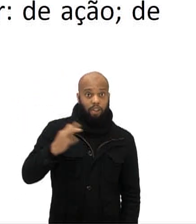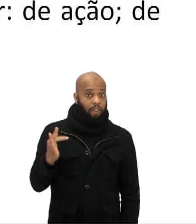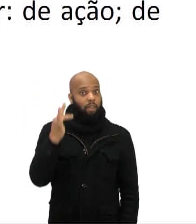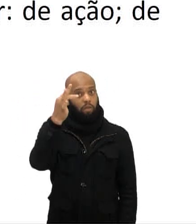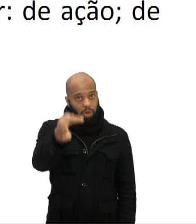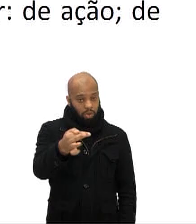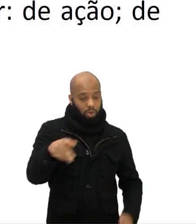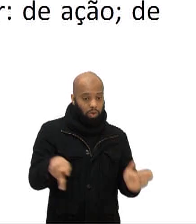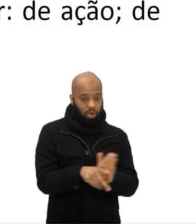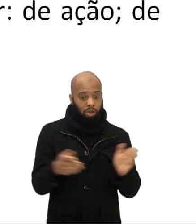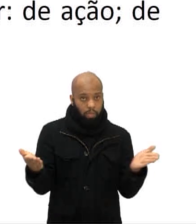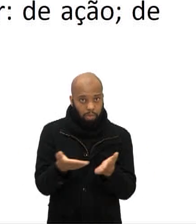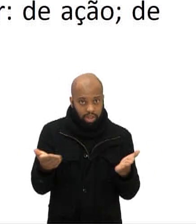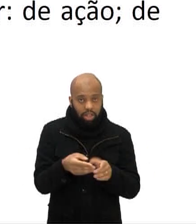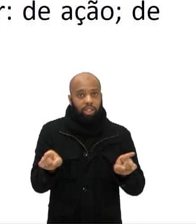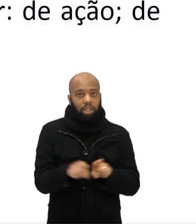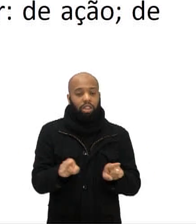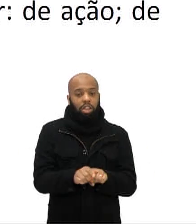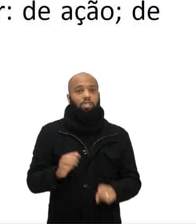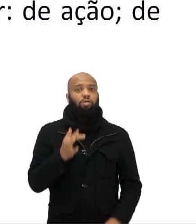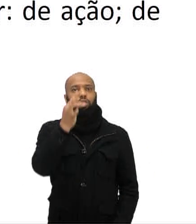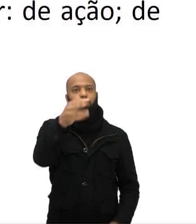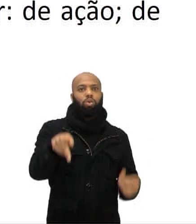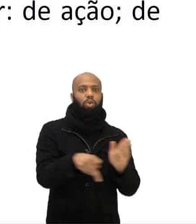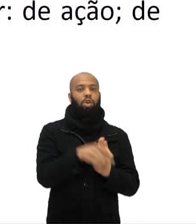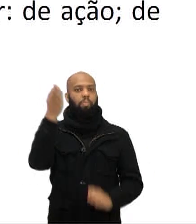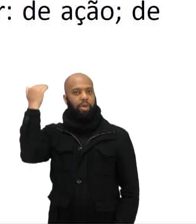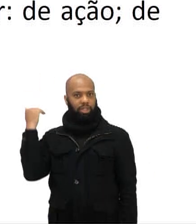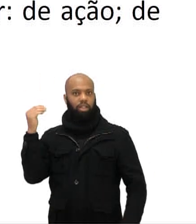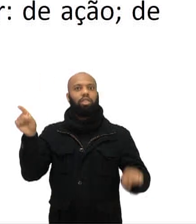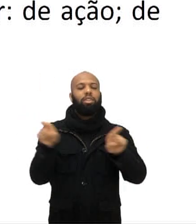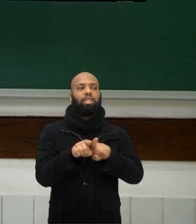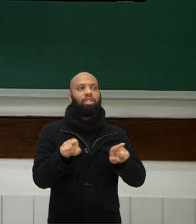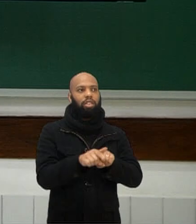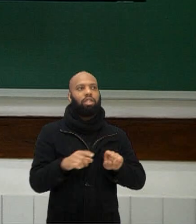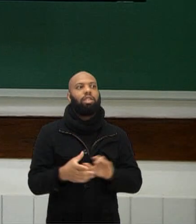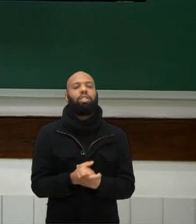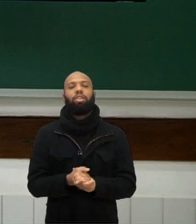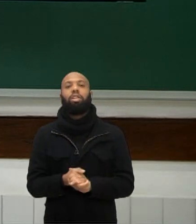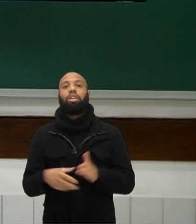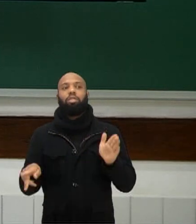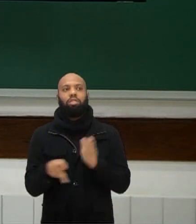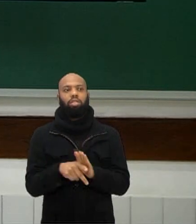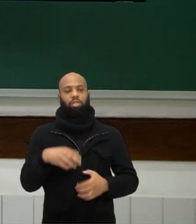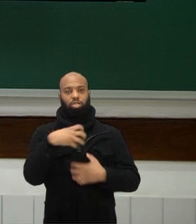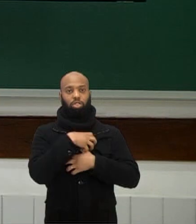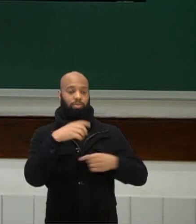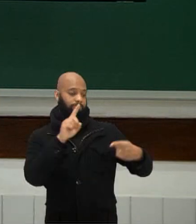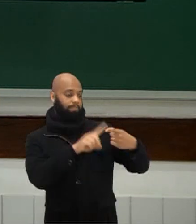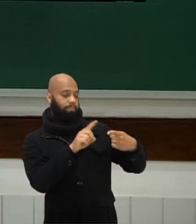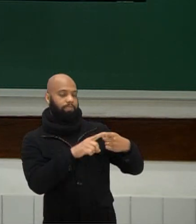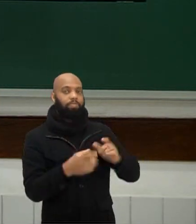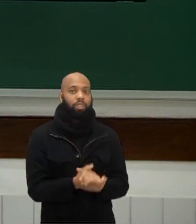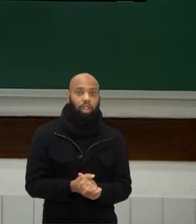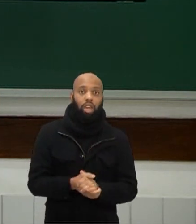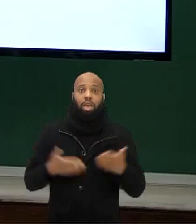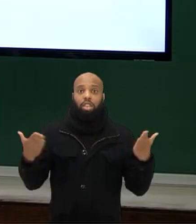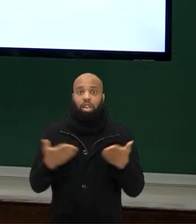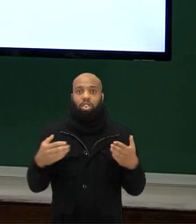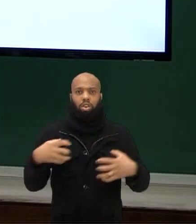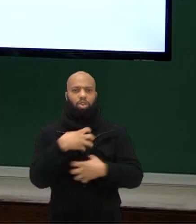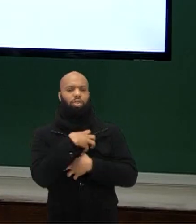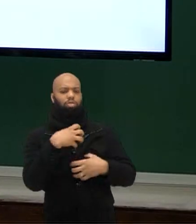futuro do presente e futuro do pretérito. Então, eu tenho esses tempos verbais ali no modo indicativo. Quanto às